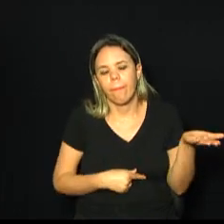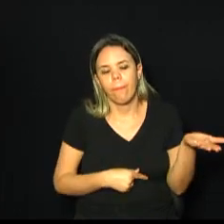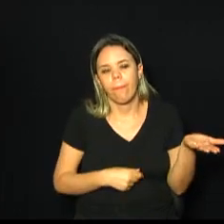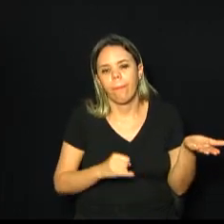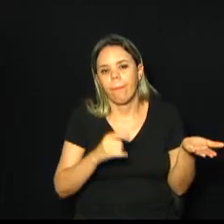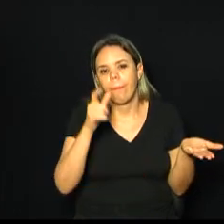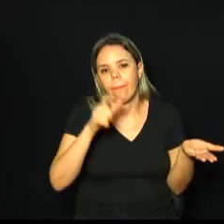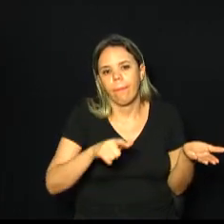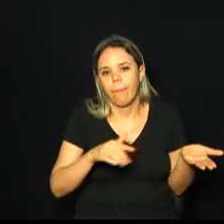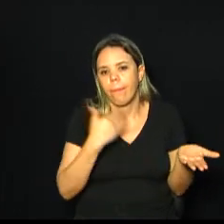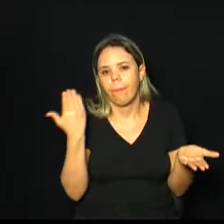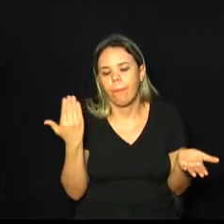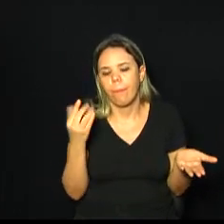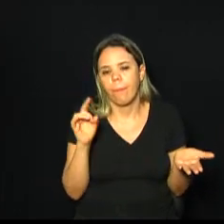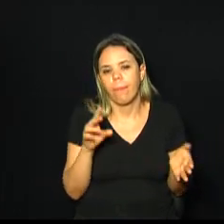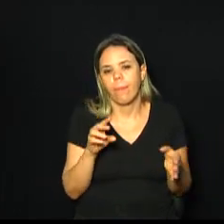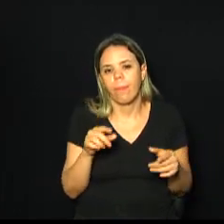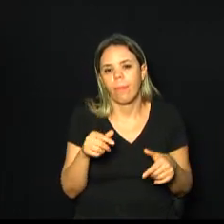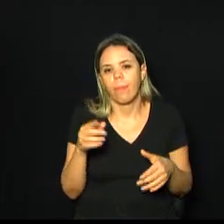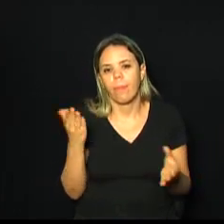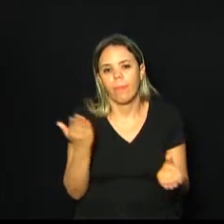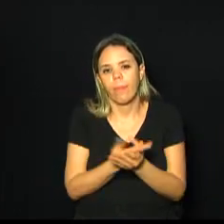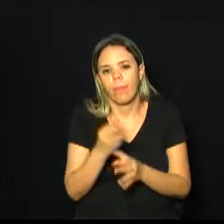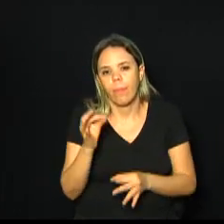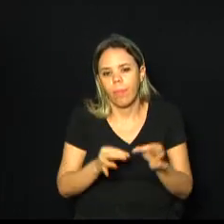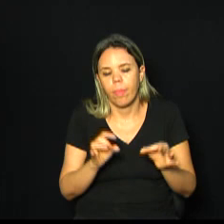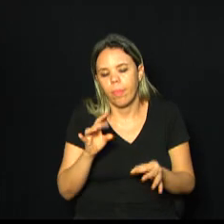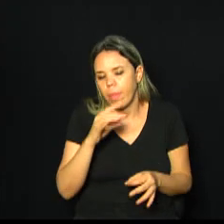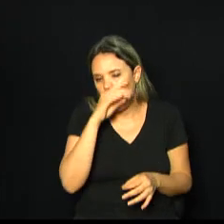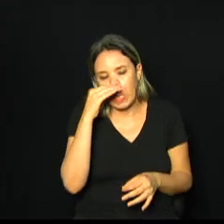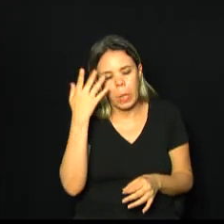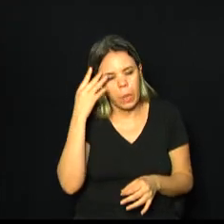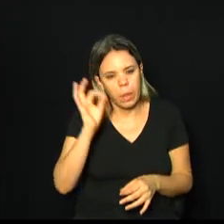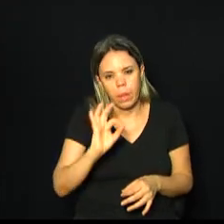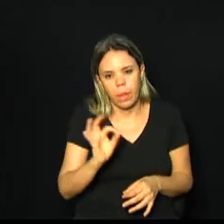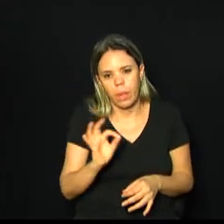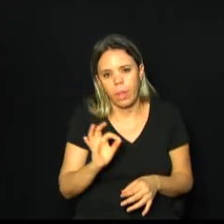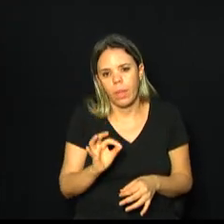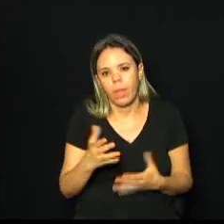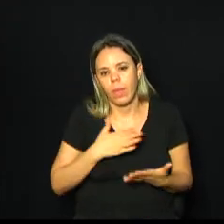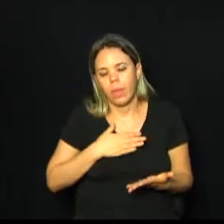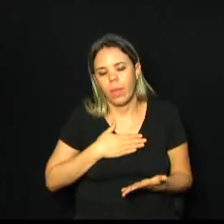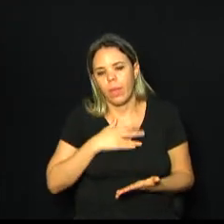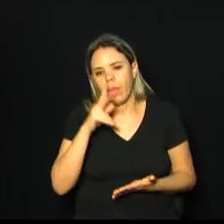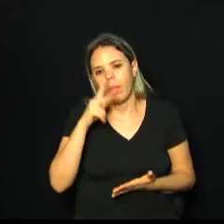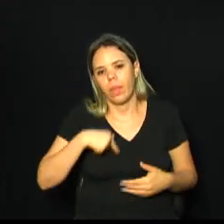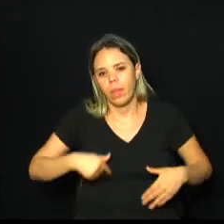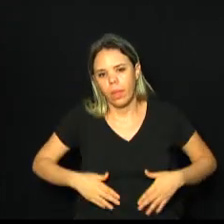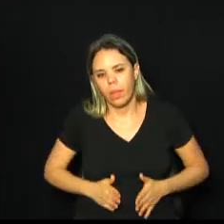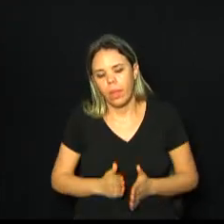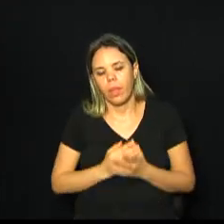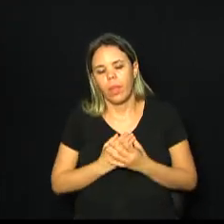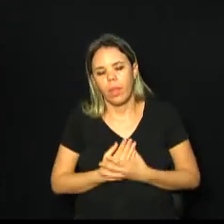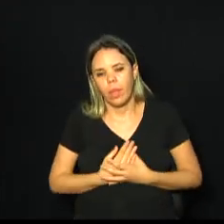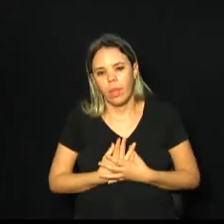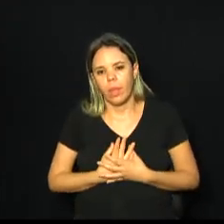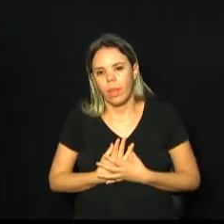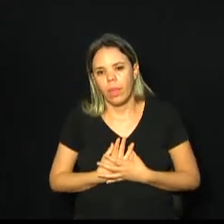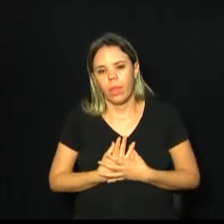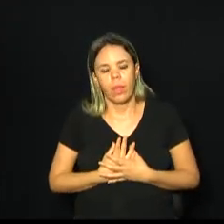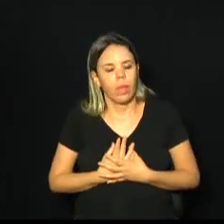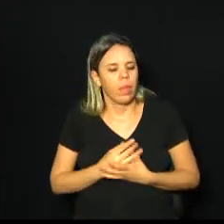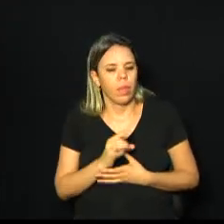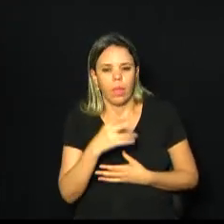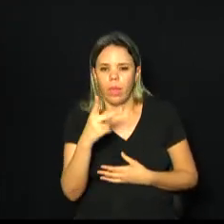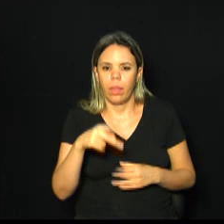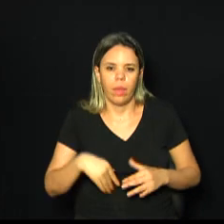pessoa for falecida, é só com medida judicial. E as pessoas não entendem. Elas falam, não, mas é meu nascimento. Mas não é só o